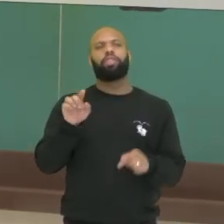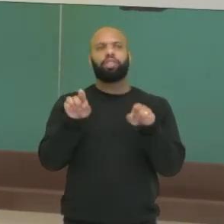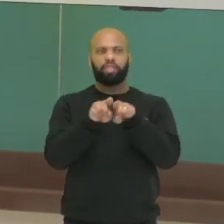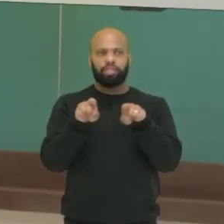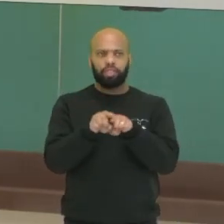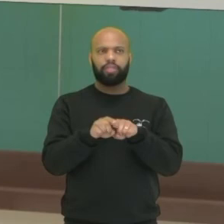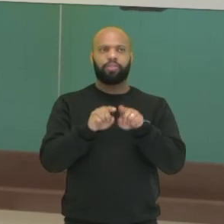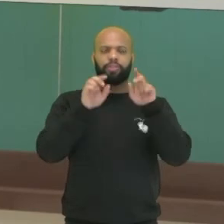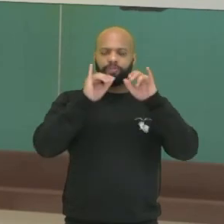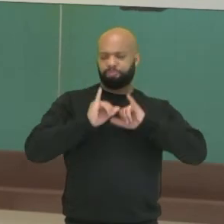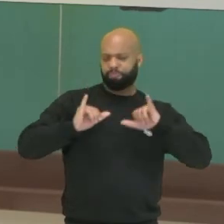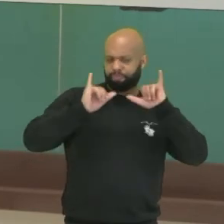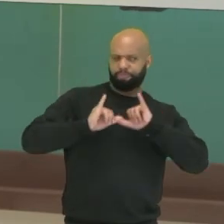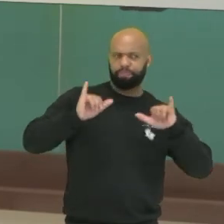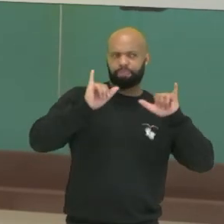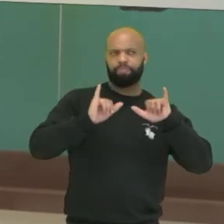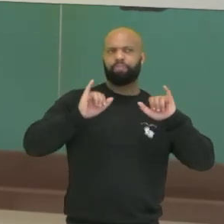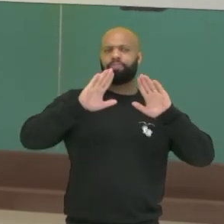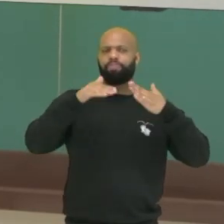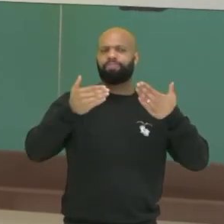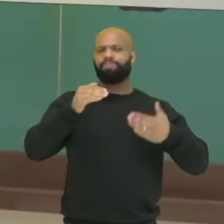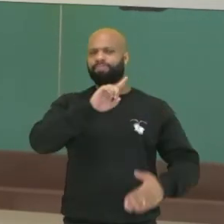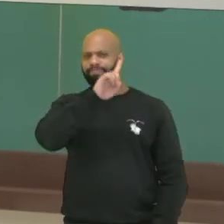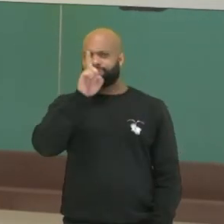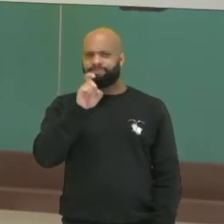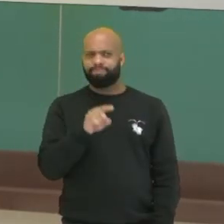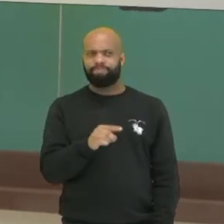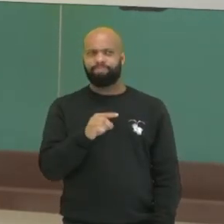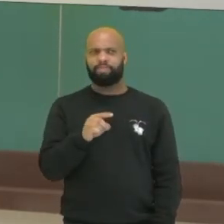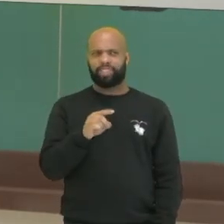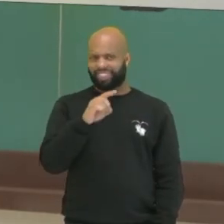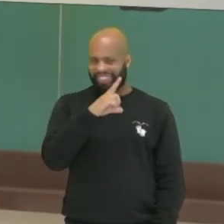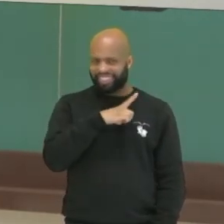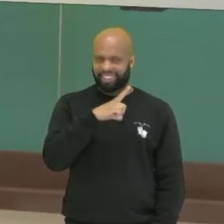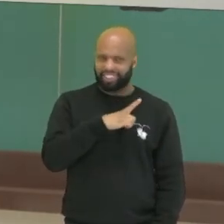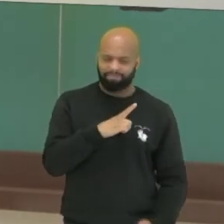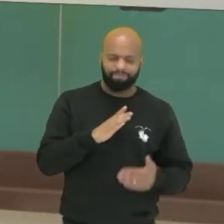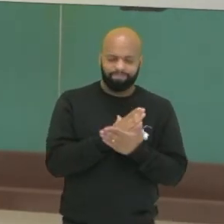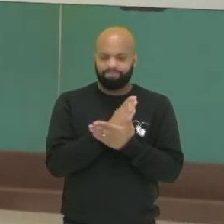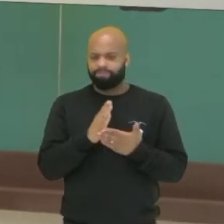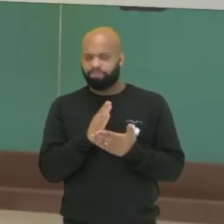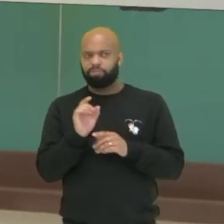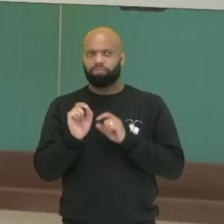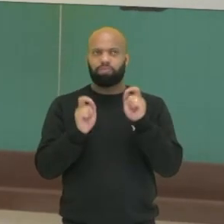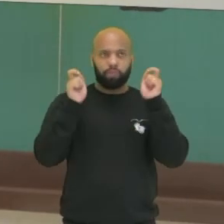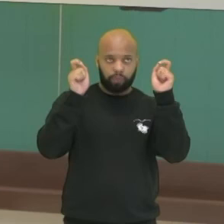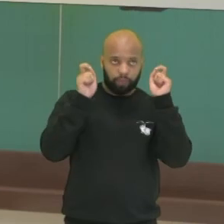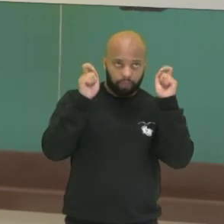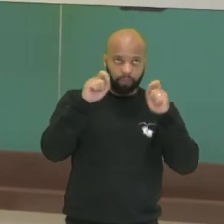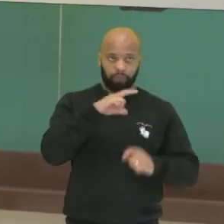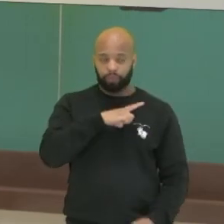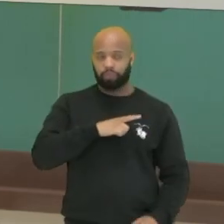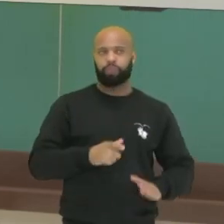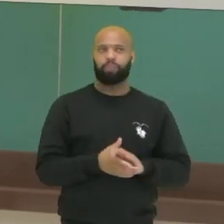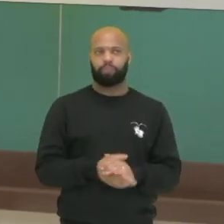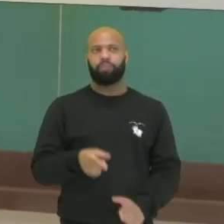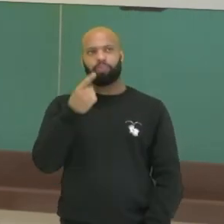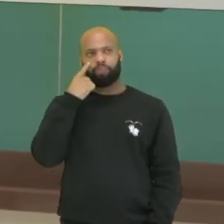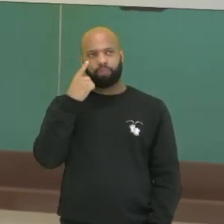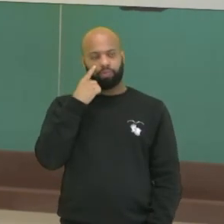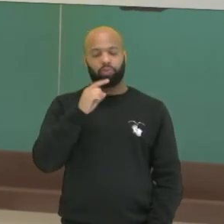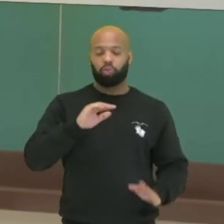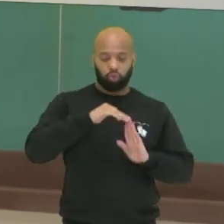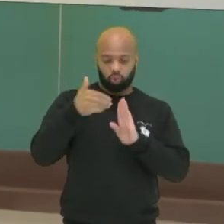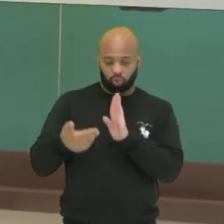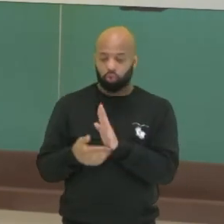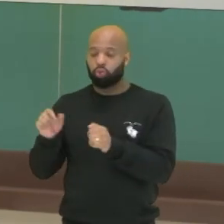essa propaganda, será que não houve uma reação, alguma coisa nesse sentido? Então veja, toda ação vai